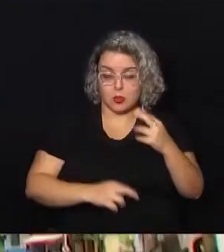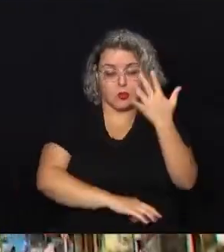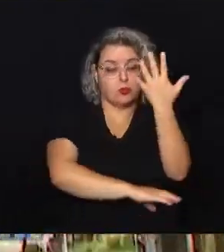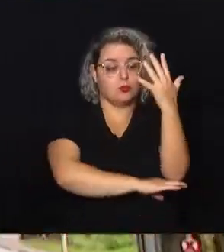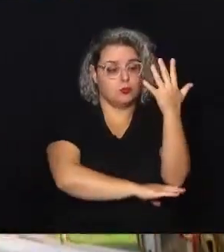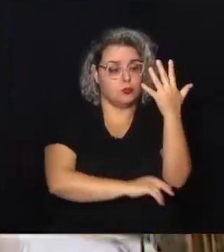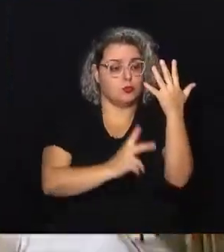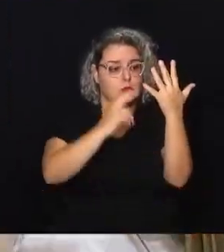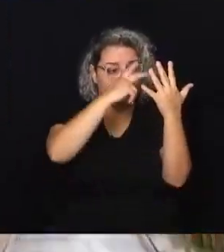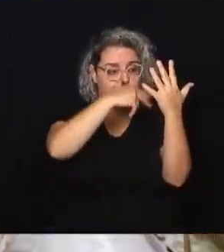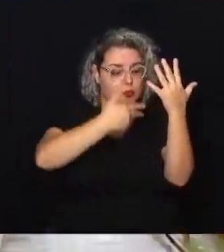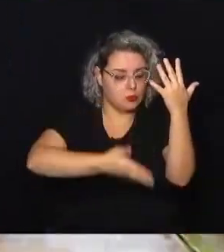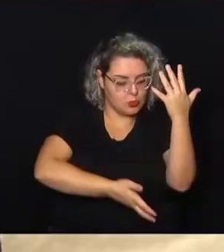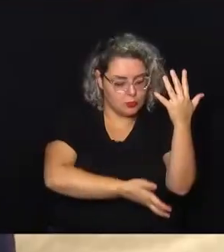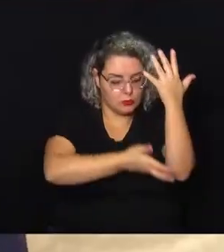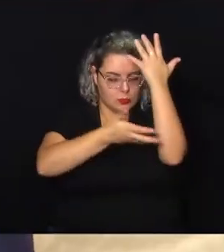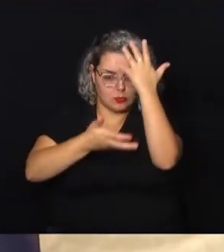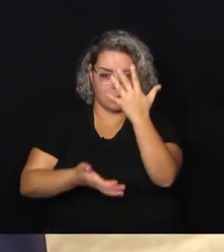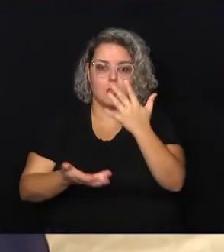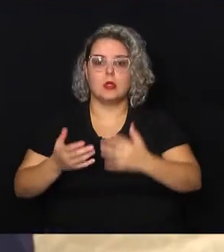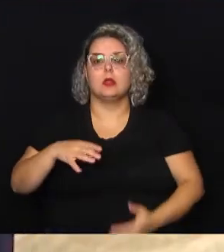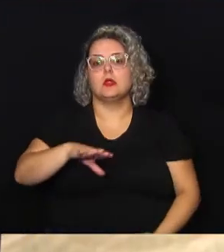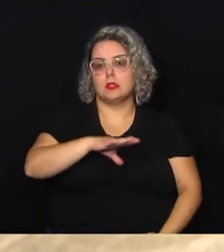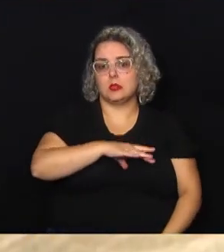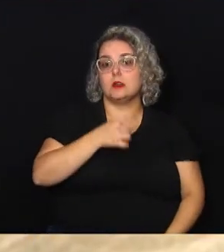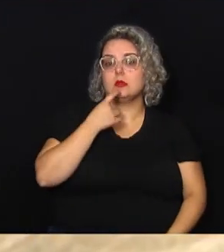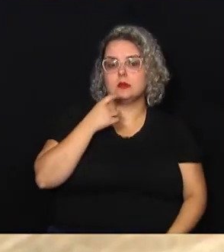e extração de árvores na cidade